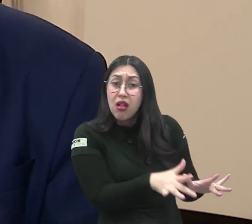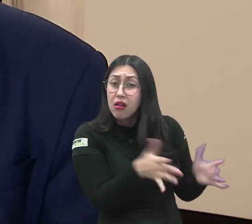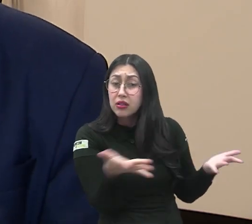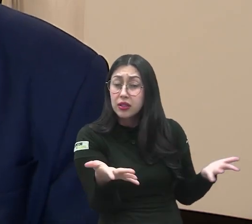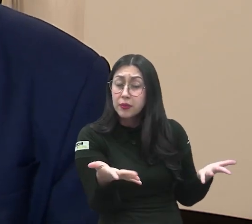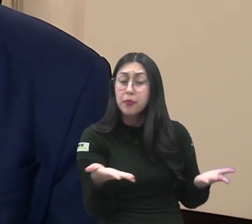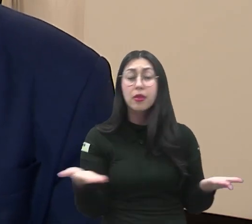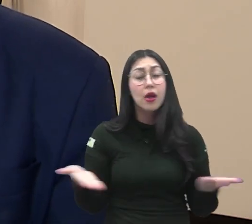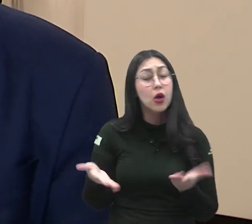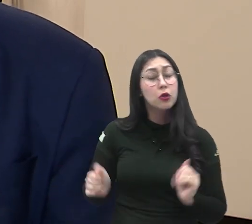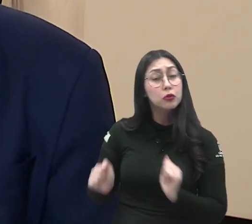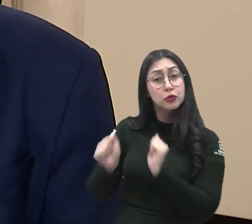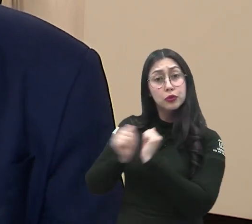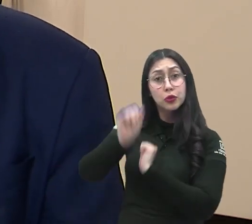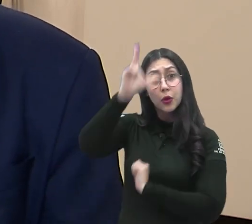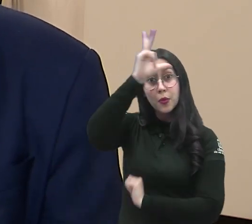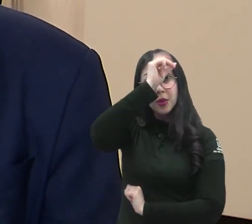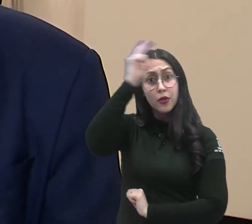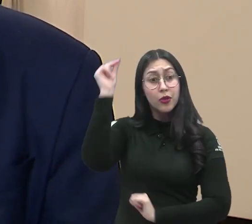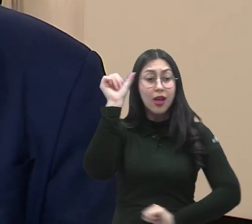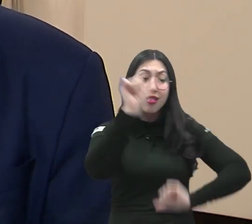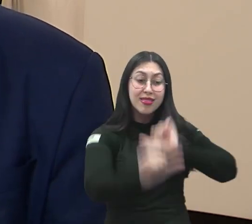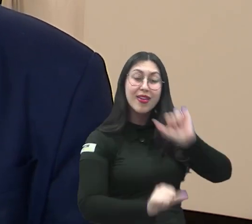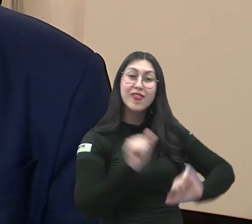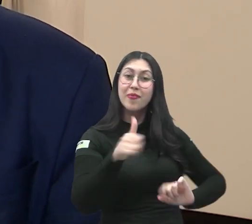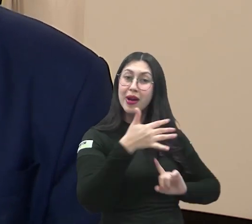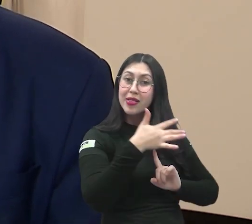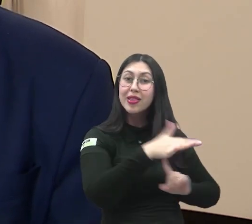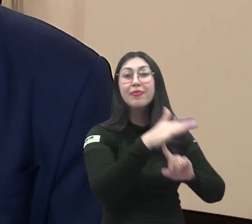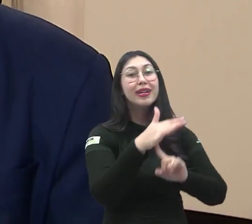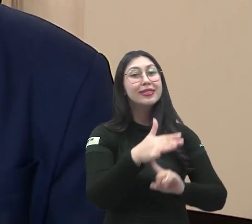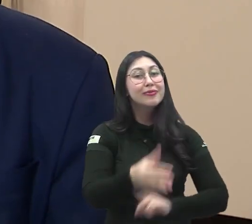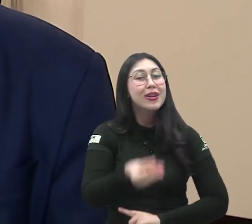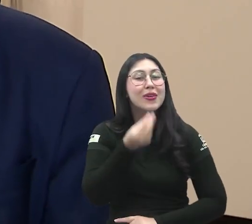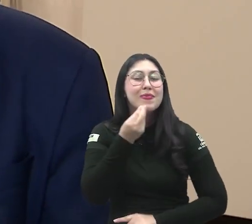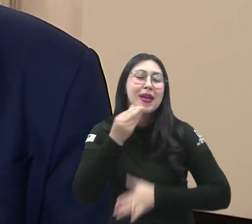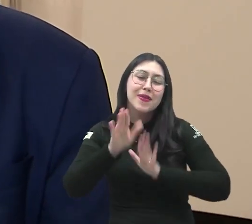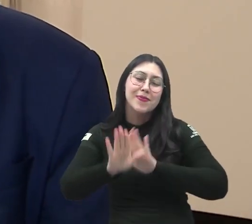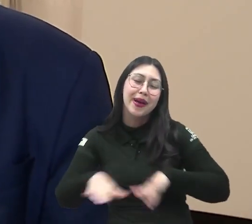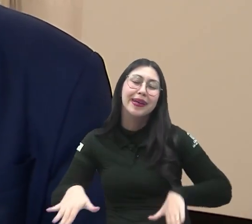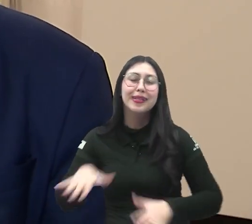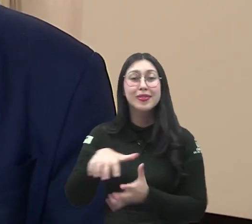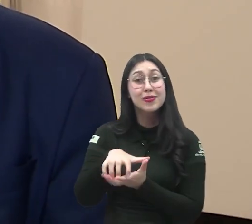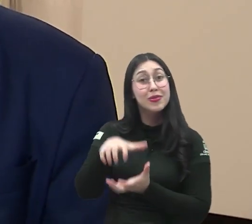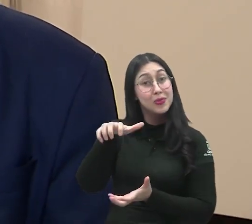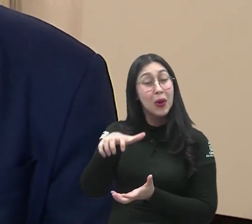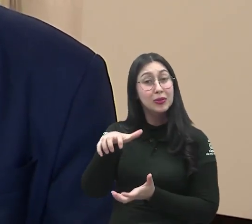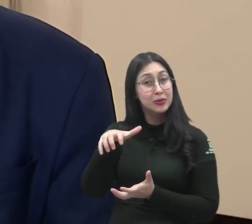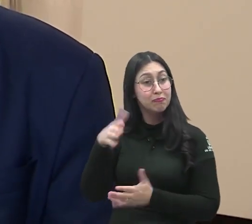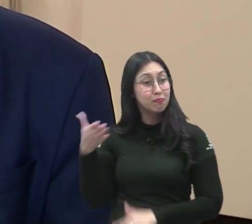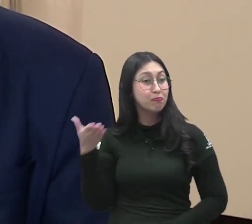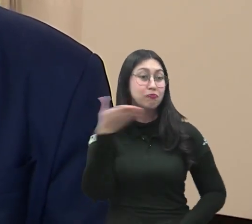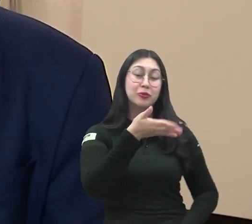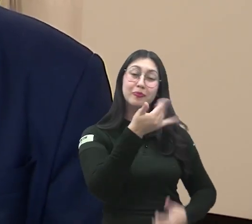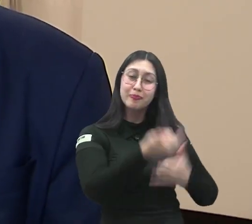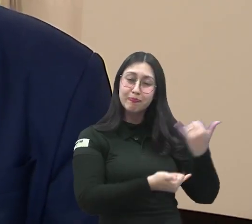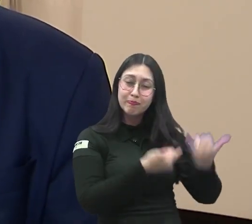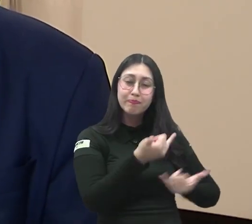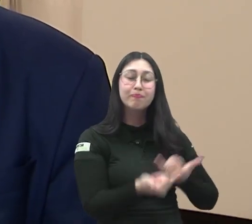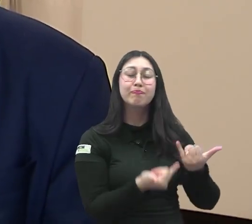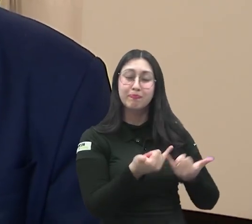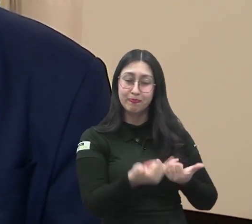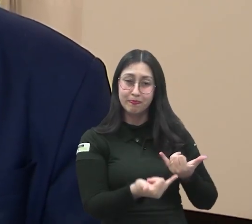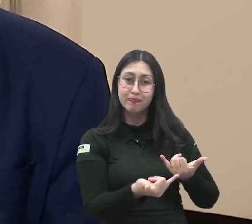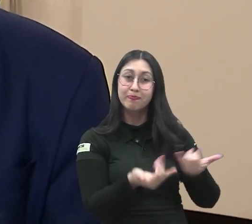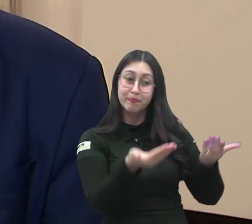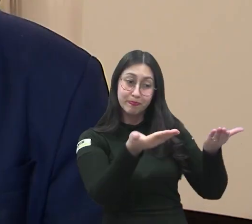abandonada, então a gente vai aí junto à prefeitura transformar numa praça para que as crianças, os idosos, a comunidade possam